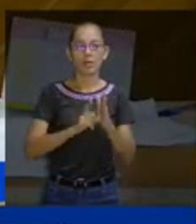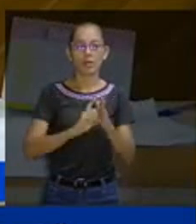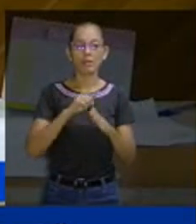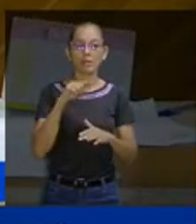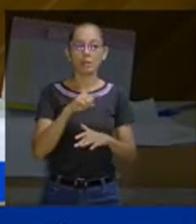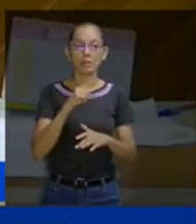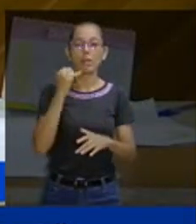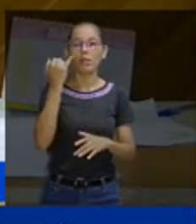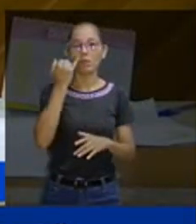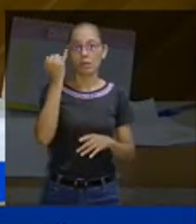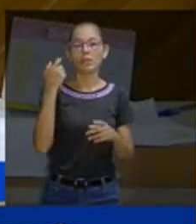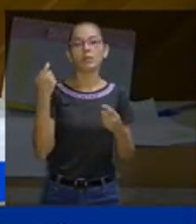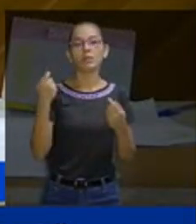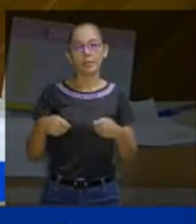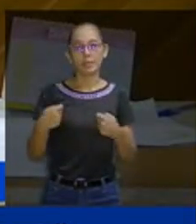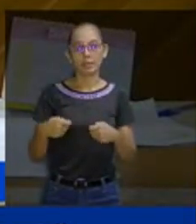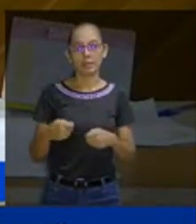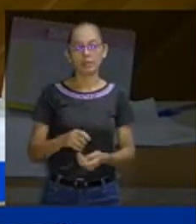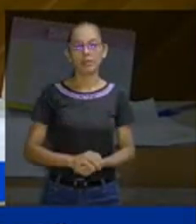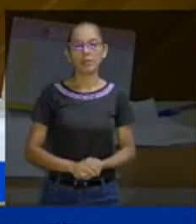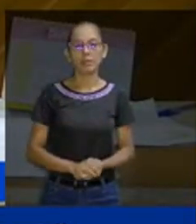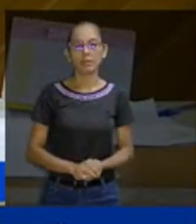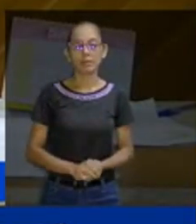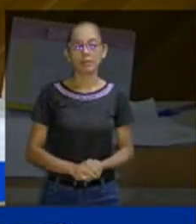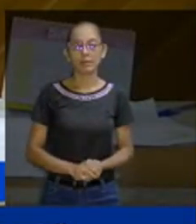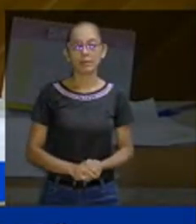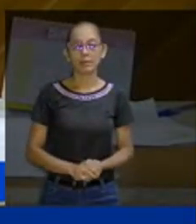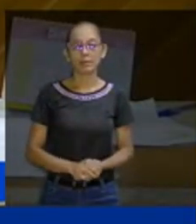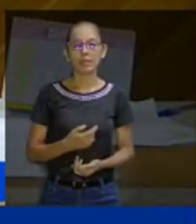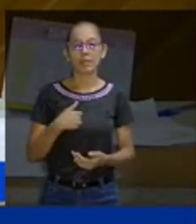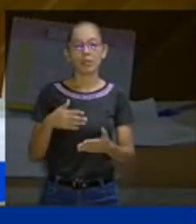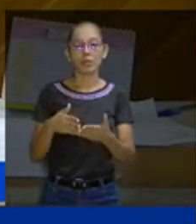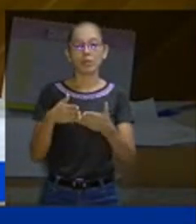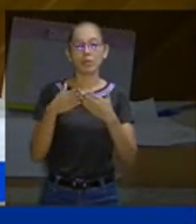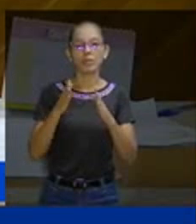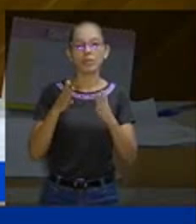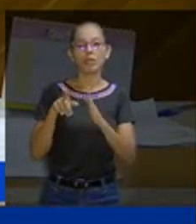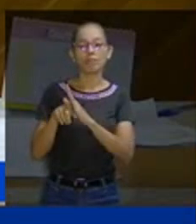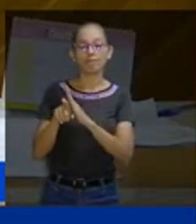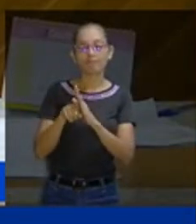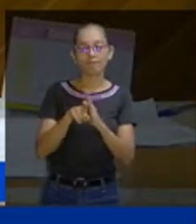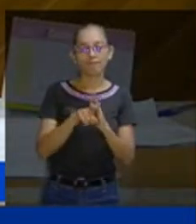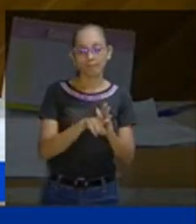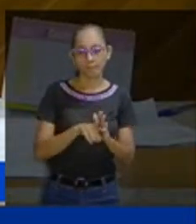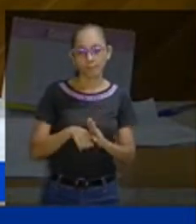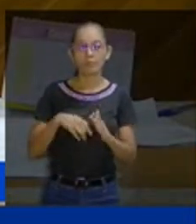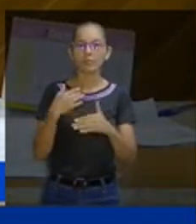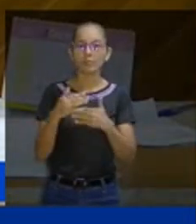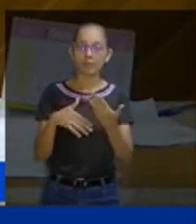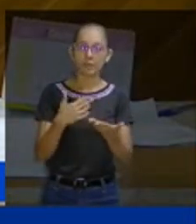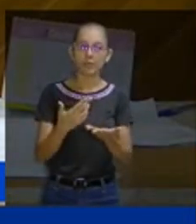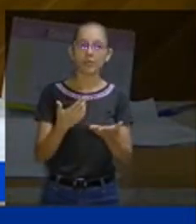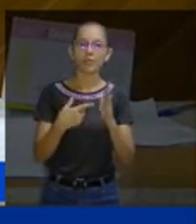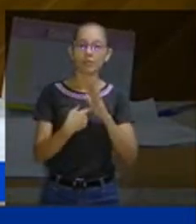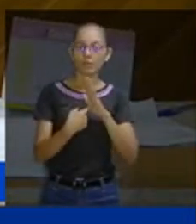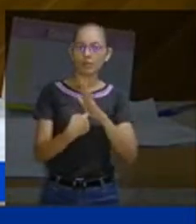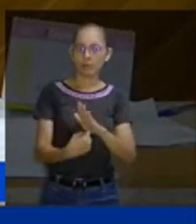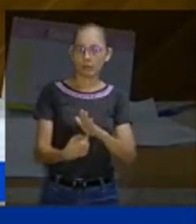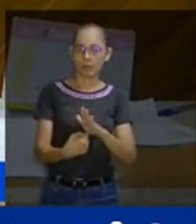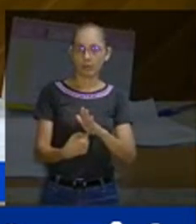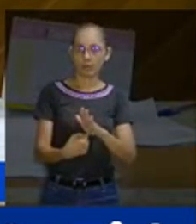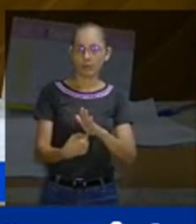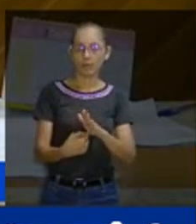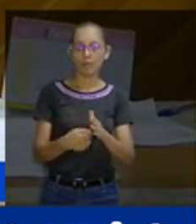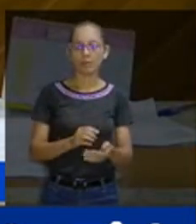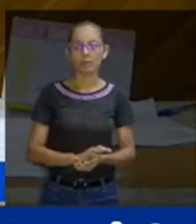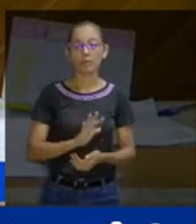Então, já pedi o Seixas para fazer o levantamento e eu vou trazer essa matéria, mas